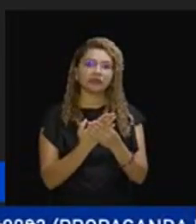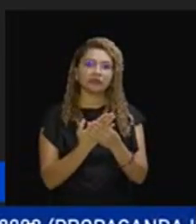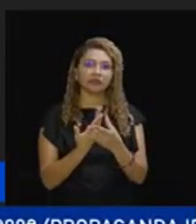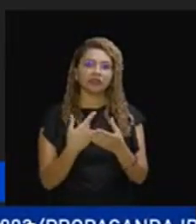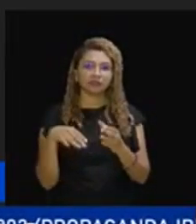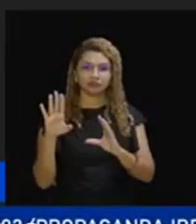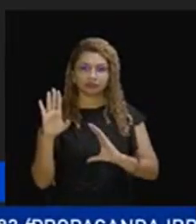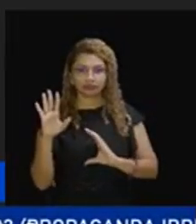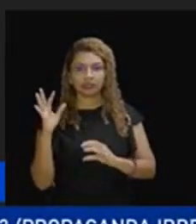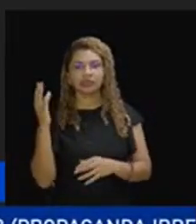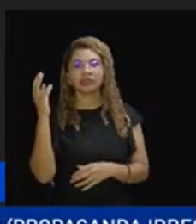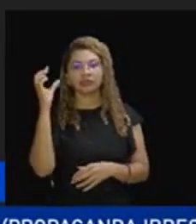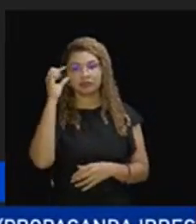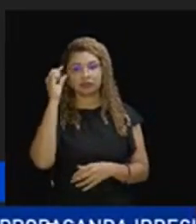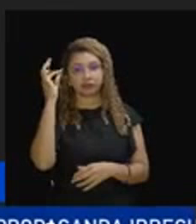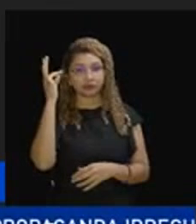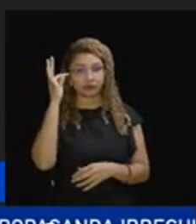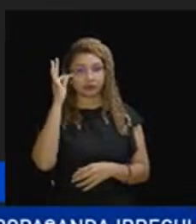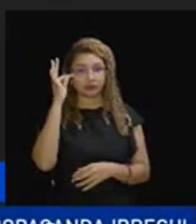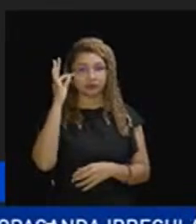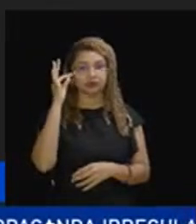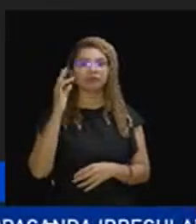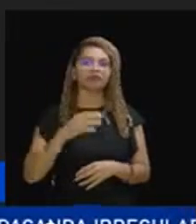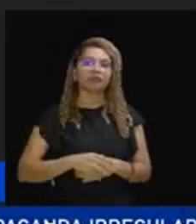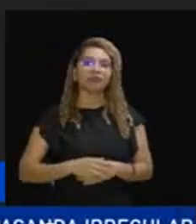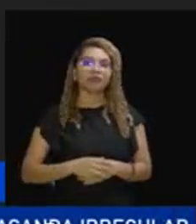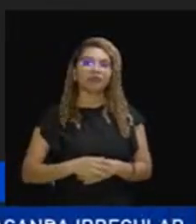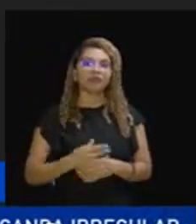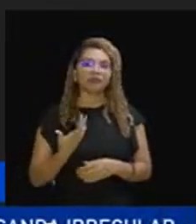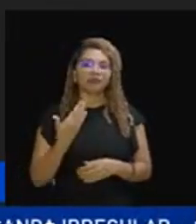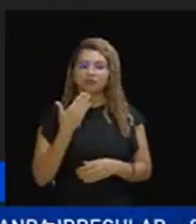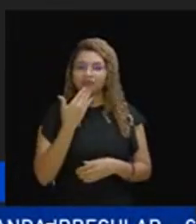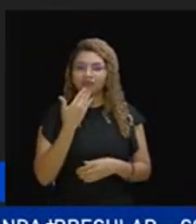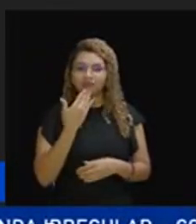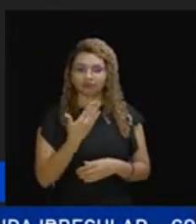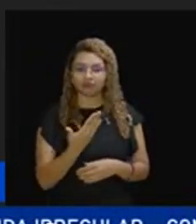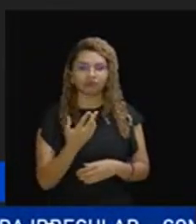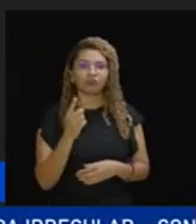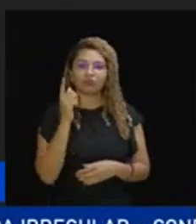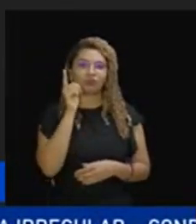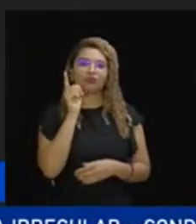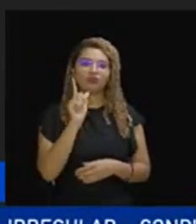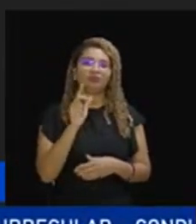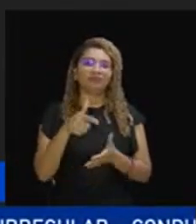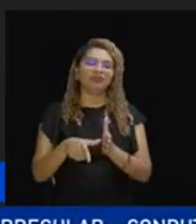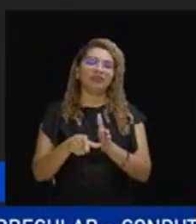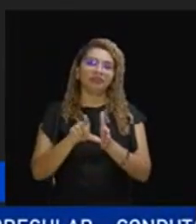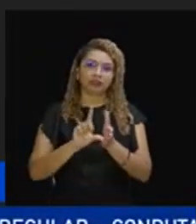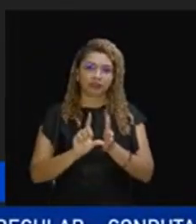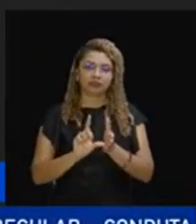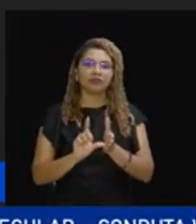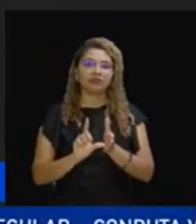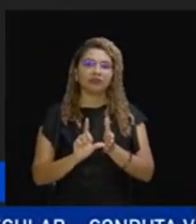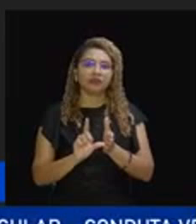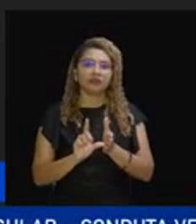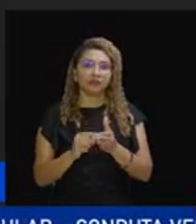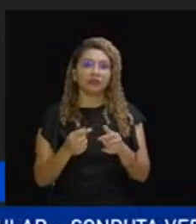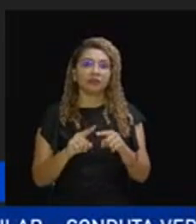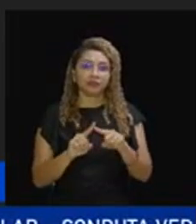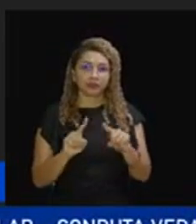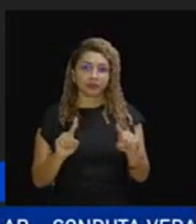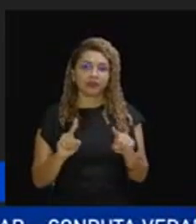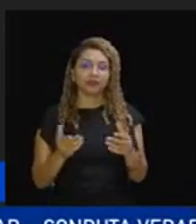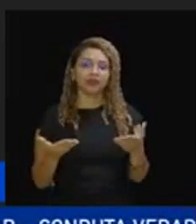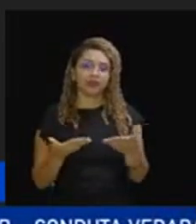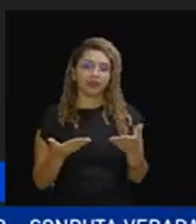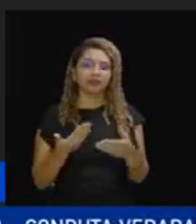nosso cliente, que é o doutor Antônio Furlan, e que a gente não conseguiu pedir a sustentação oral anteriormente, mas a gente